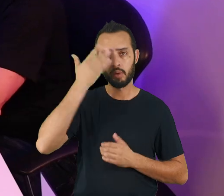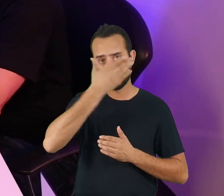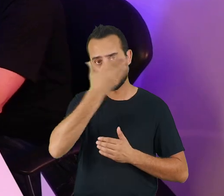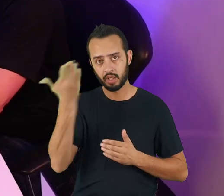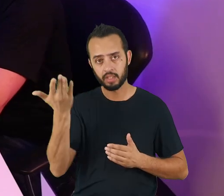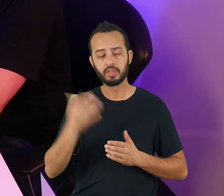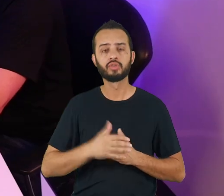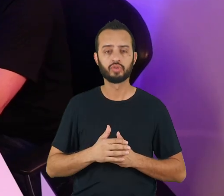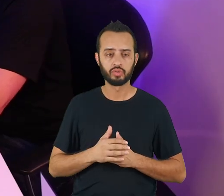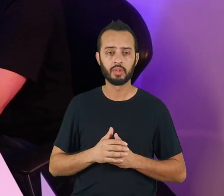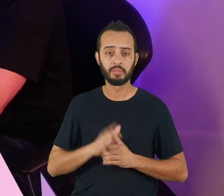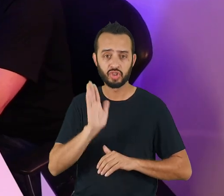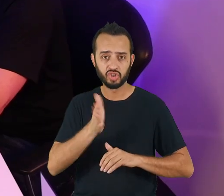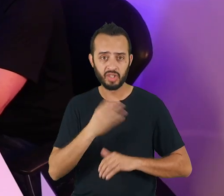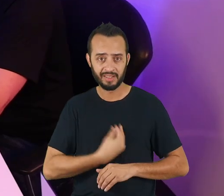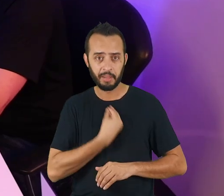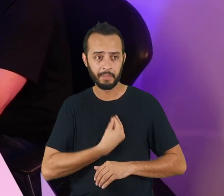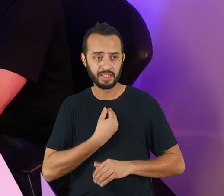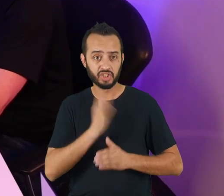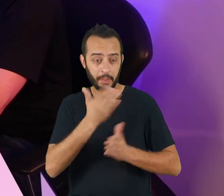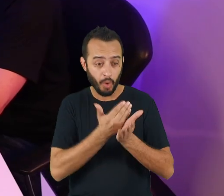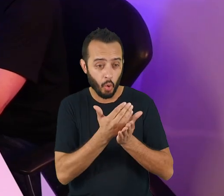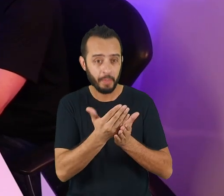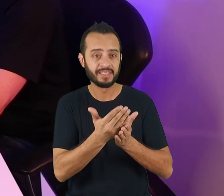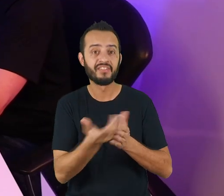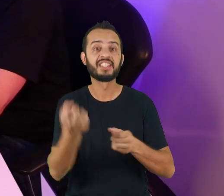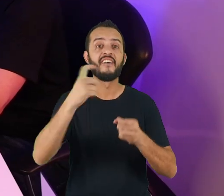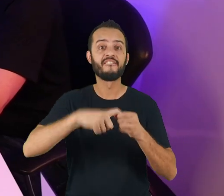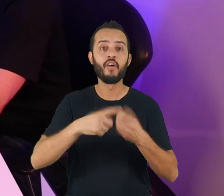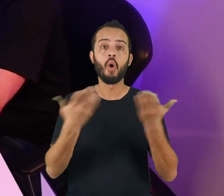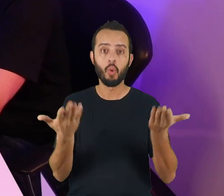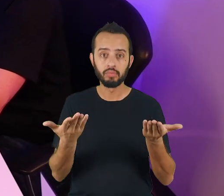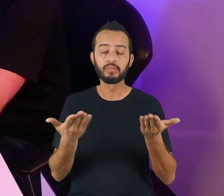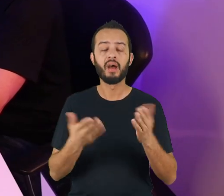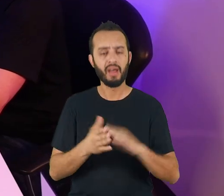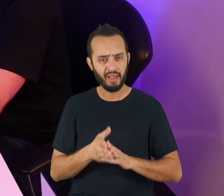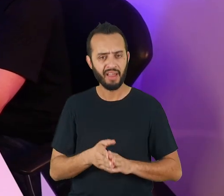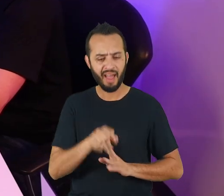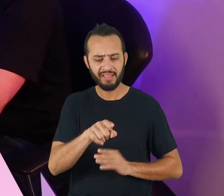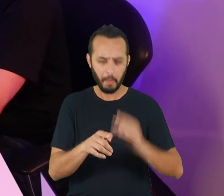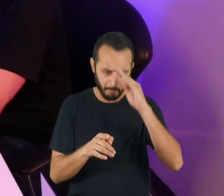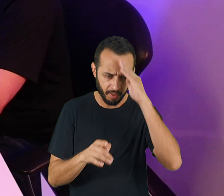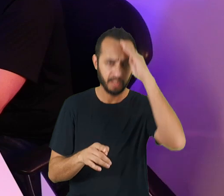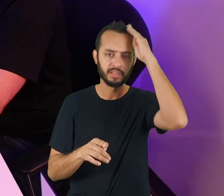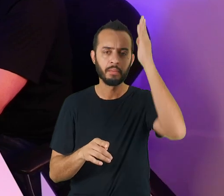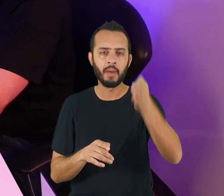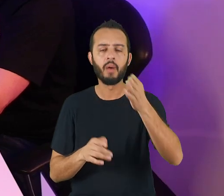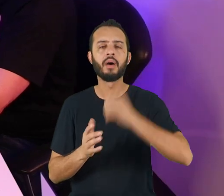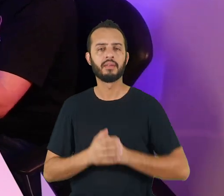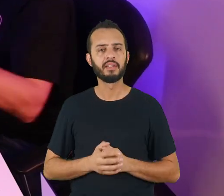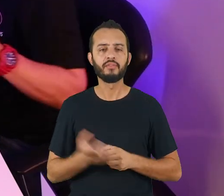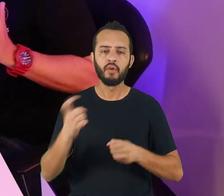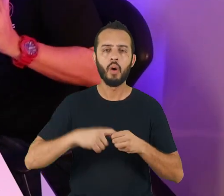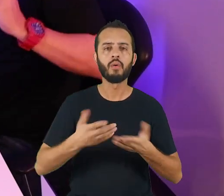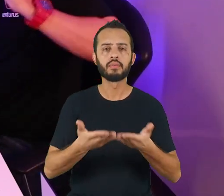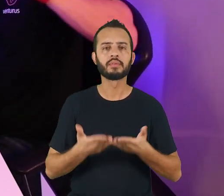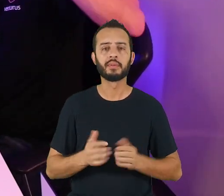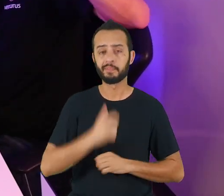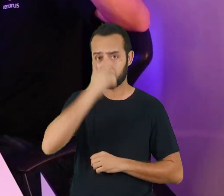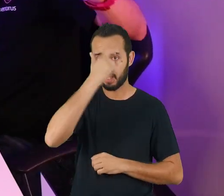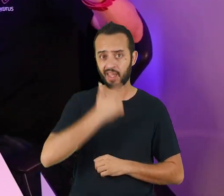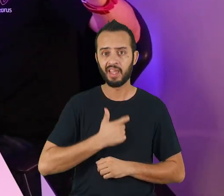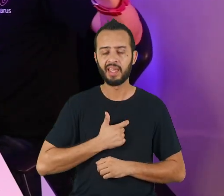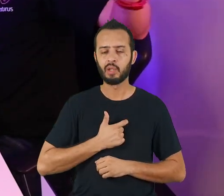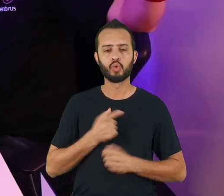isso por eles já estarem lá eu acho que dá pra gente começar a fazer essa volta de ali começar a incentivar novamente né Gente eu não